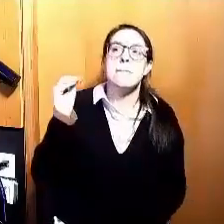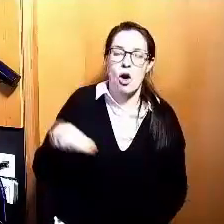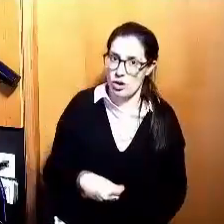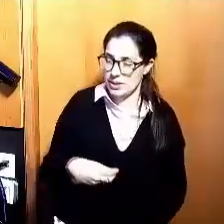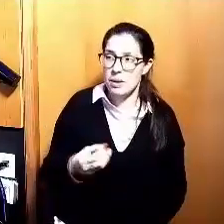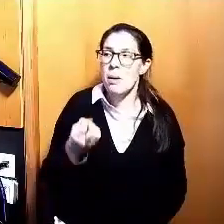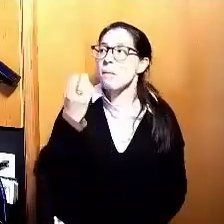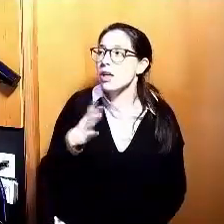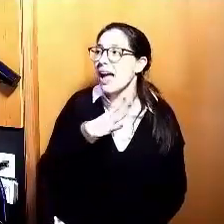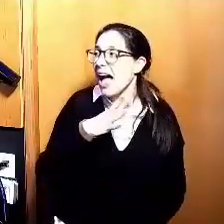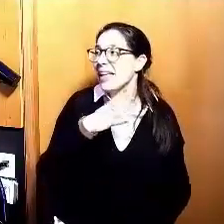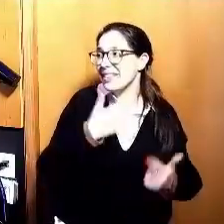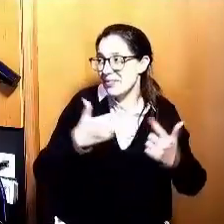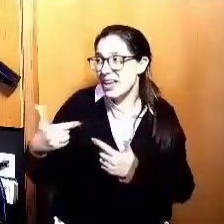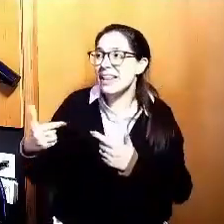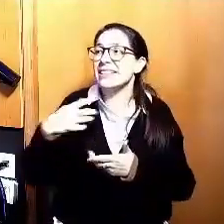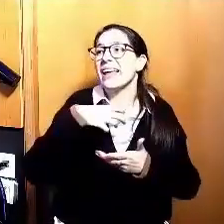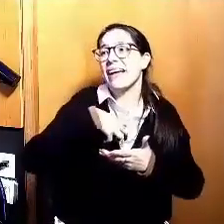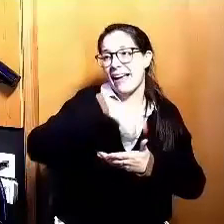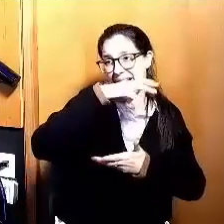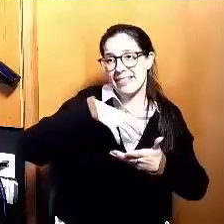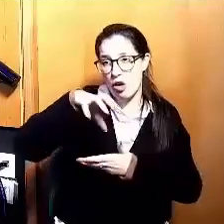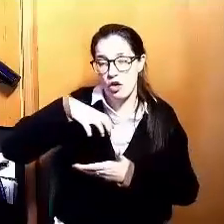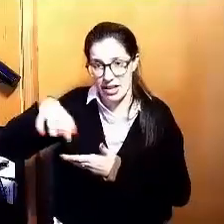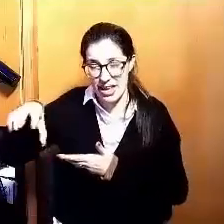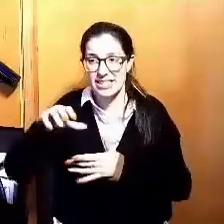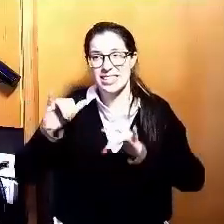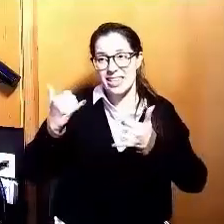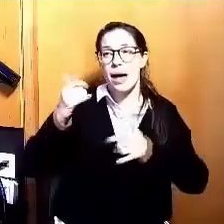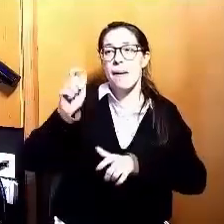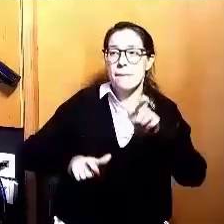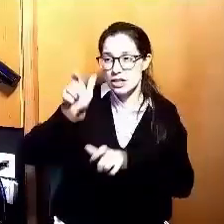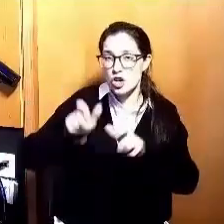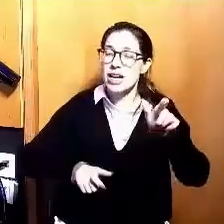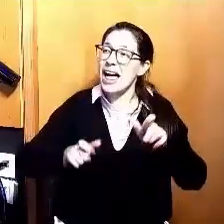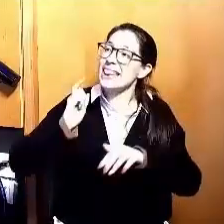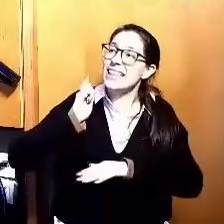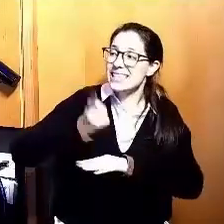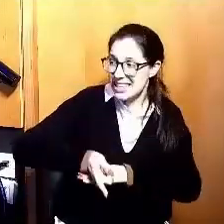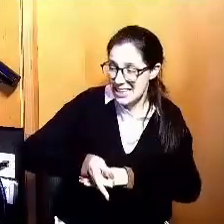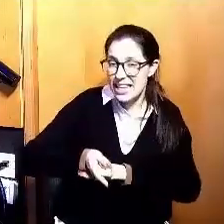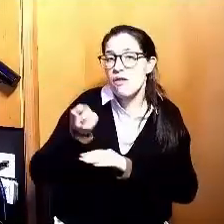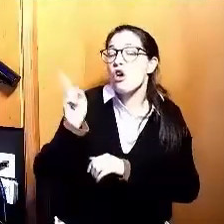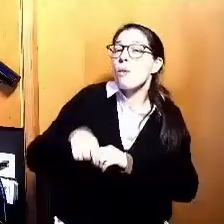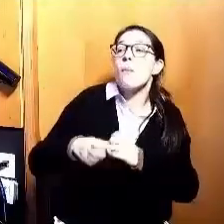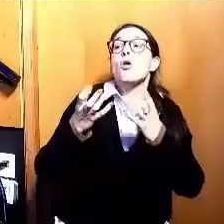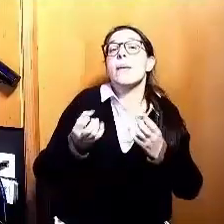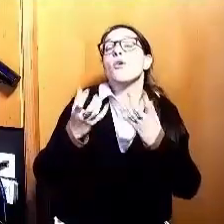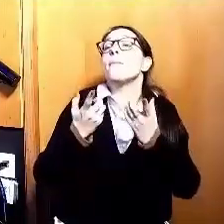categorias, que era uma coisa que a gente já não fazia há anos, e que a gente decidiu reativar, porque, né,